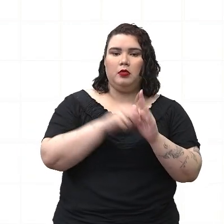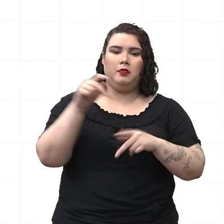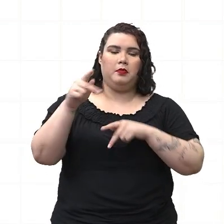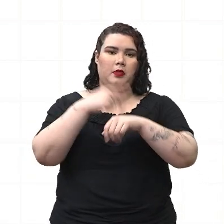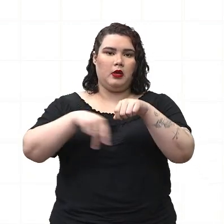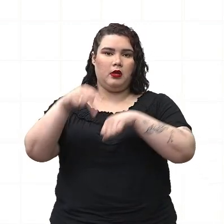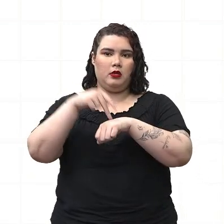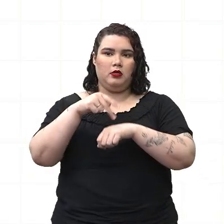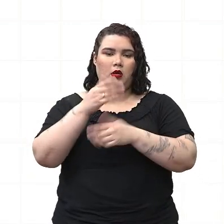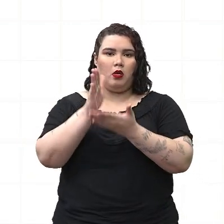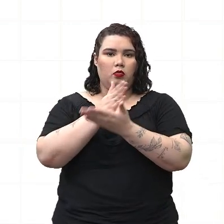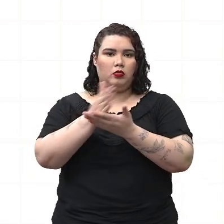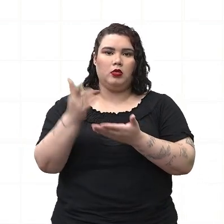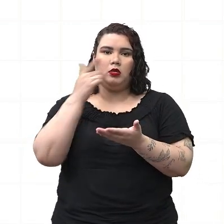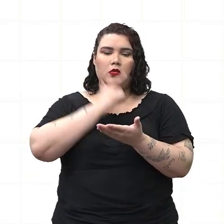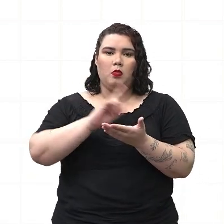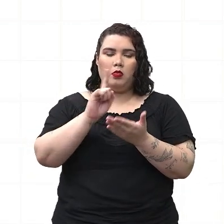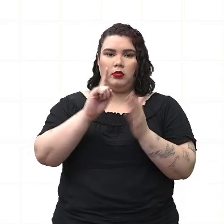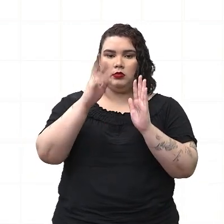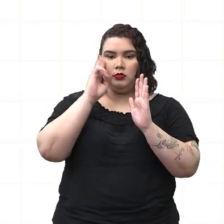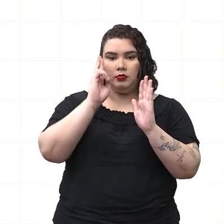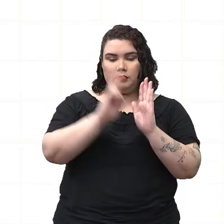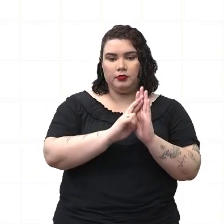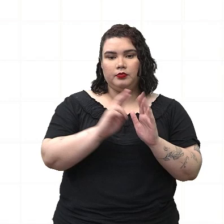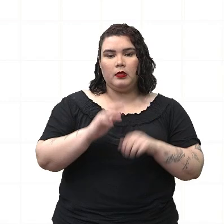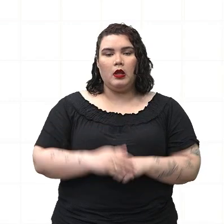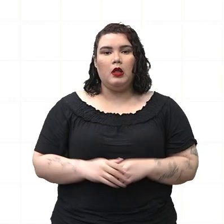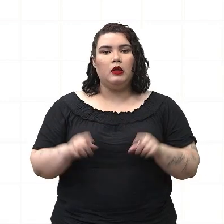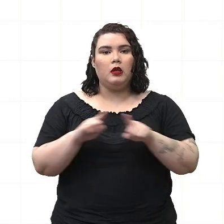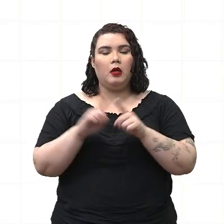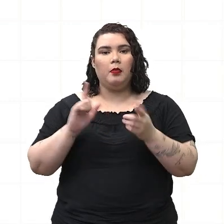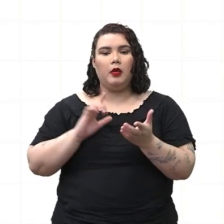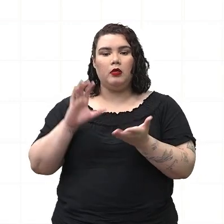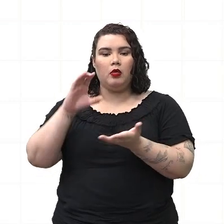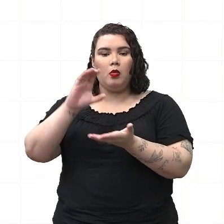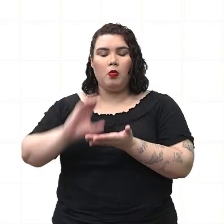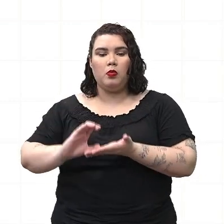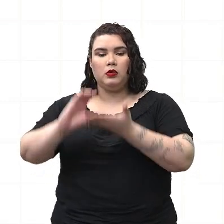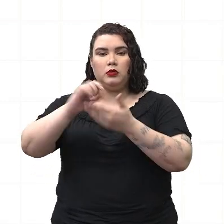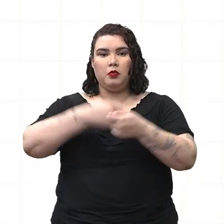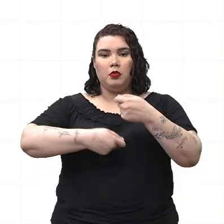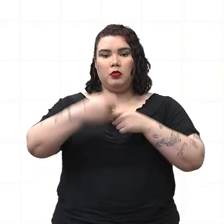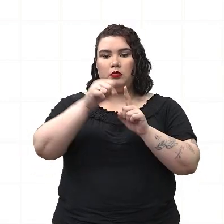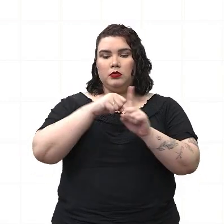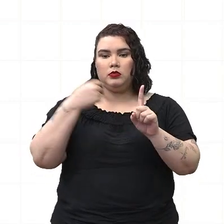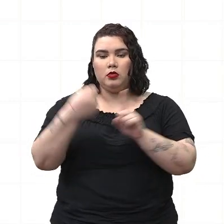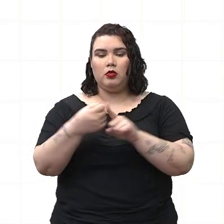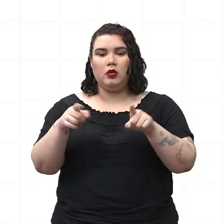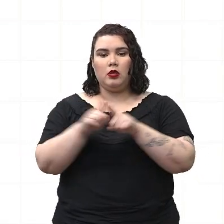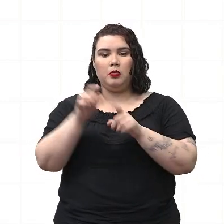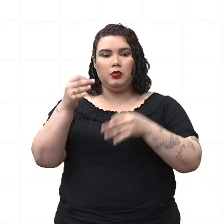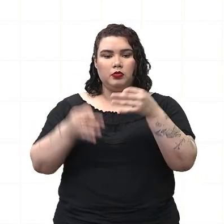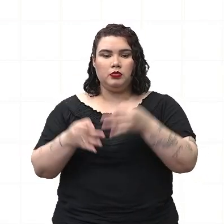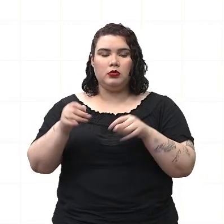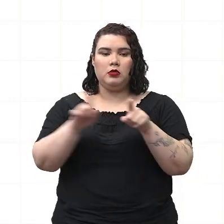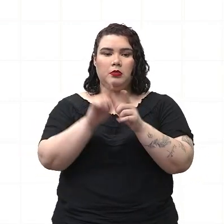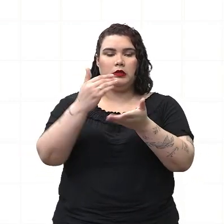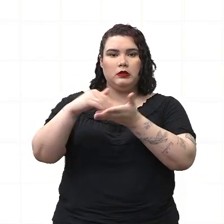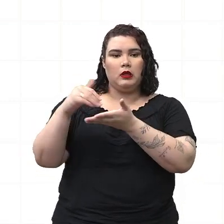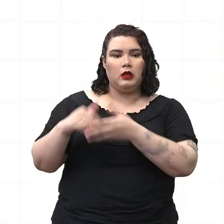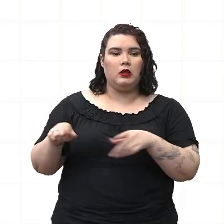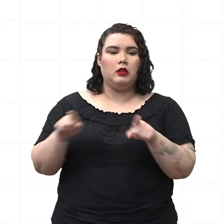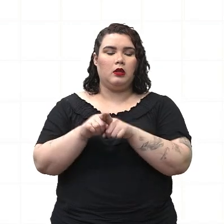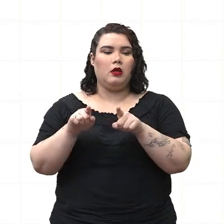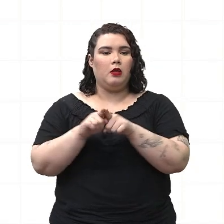não conseguem atender. A Corte Internacional de Justiça, o Conselho Econômico e Social, o Secretariado e a Assembleia Geral são